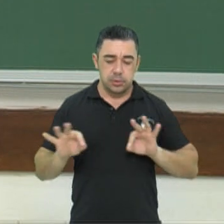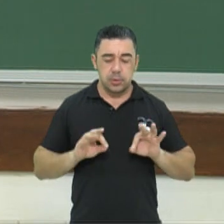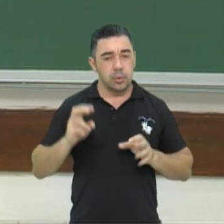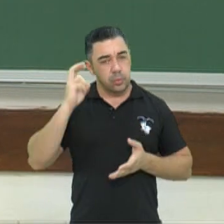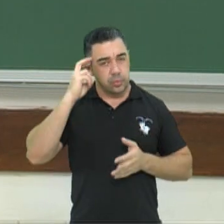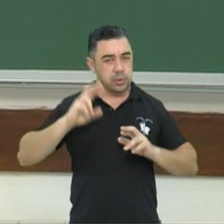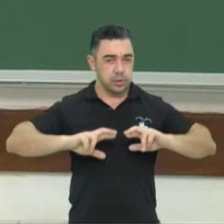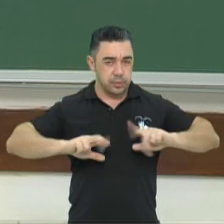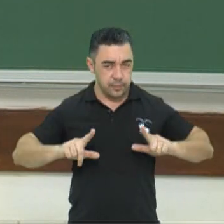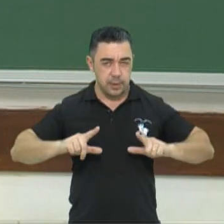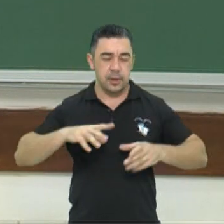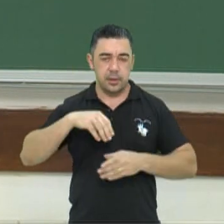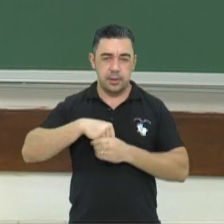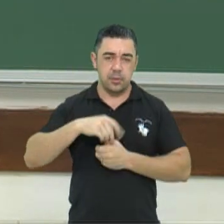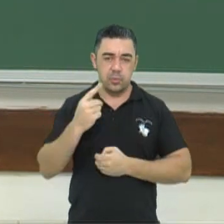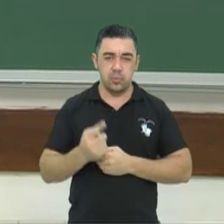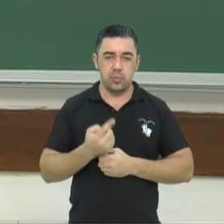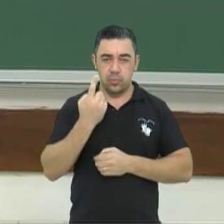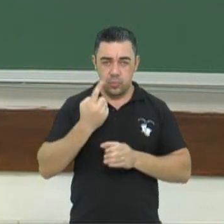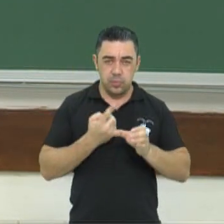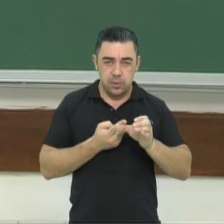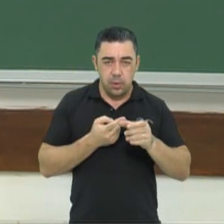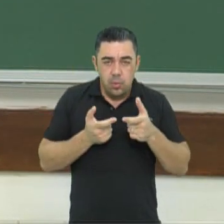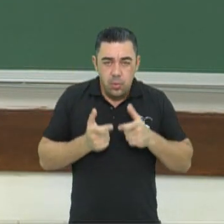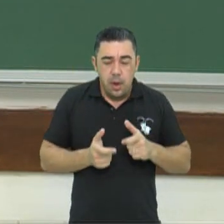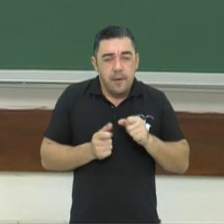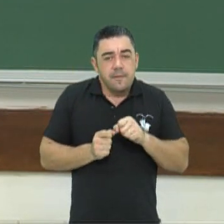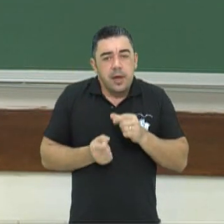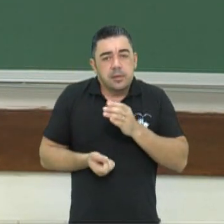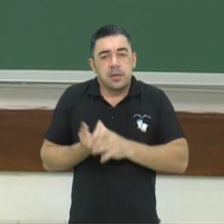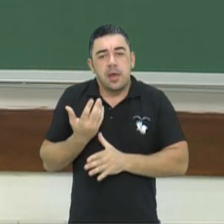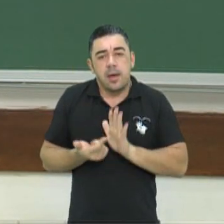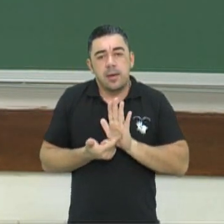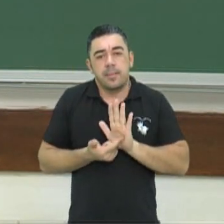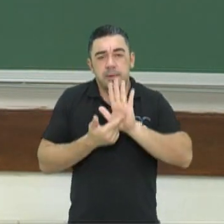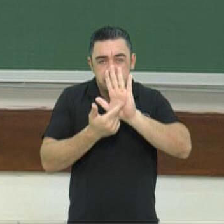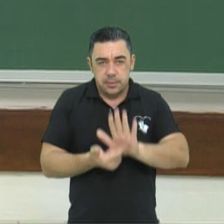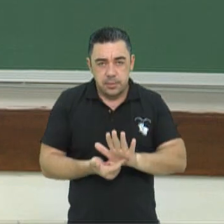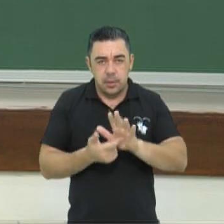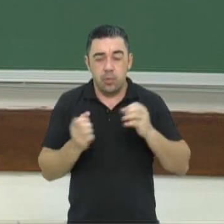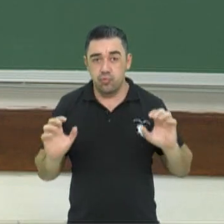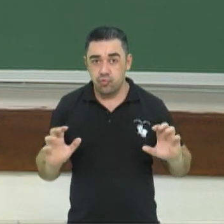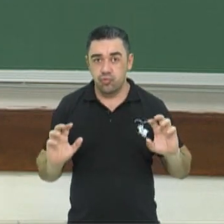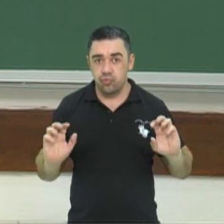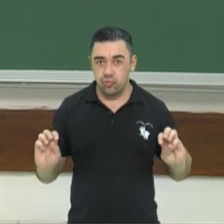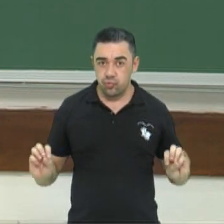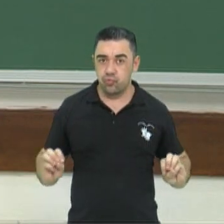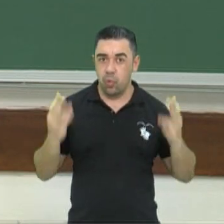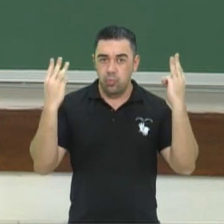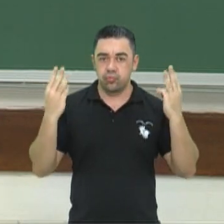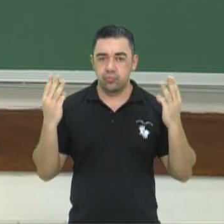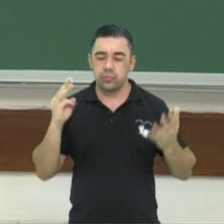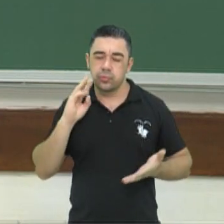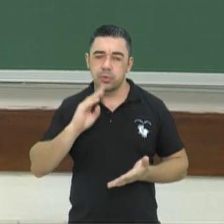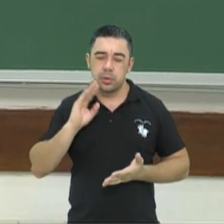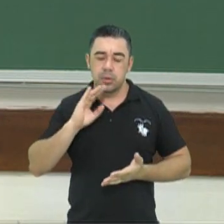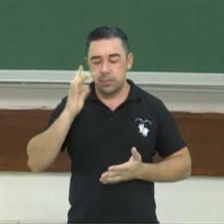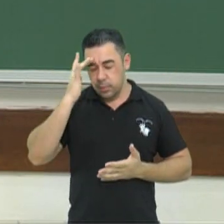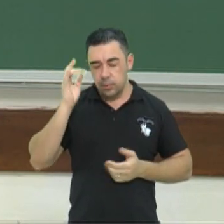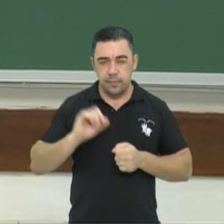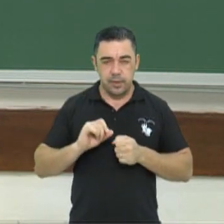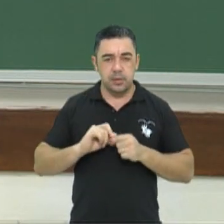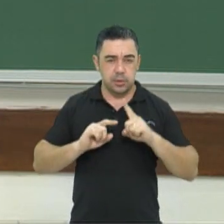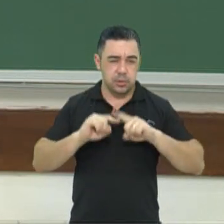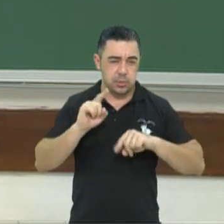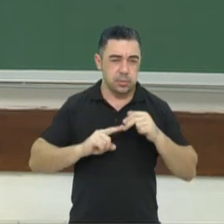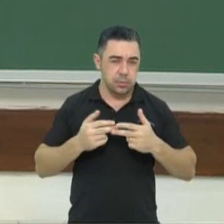culturas diferentes dentro de uma só cidade e cria um show, né? Um show dessas pessoas que tocam instrumentos diferentes,